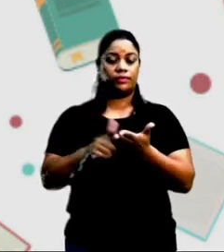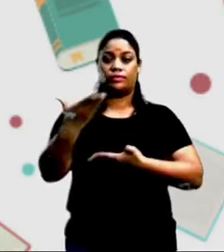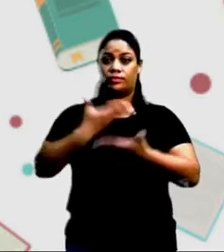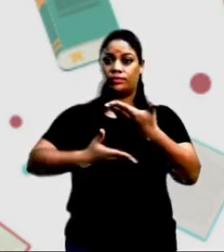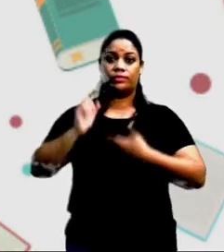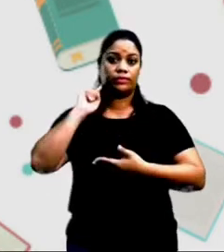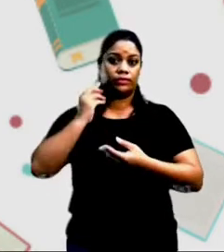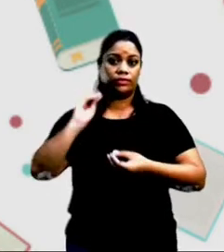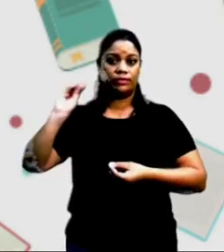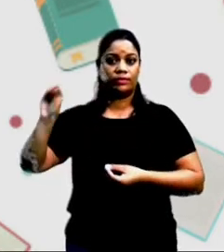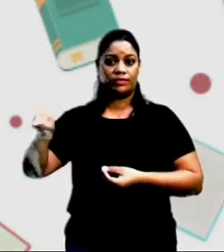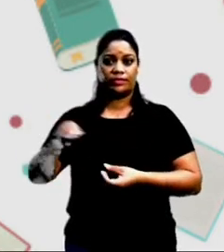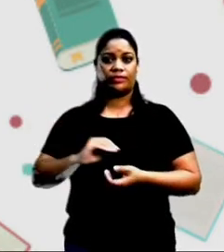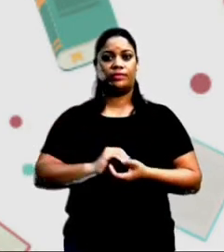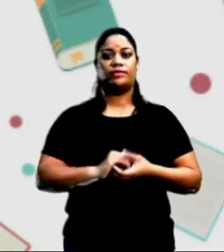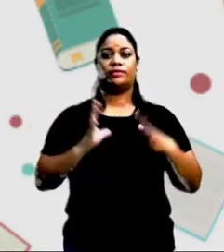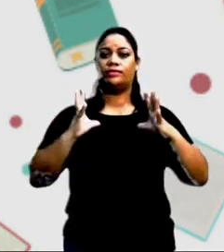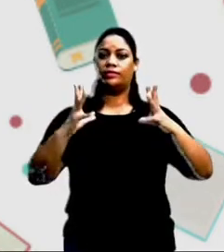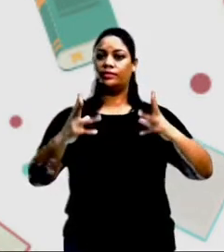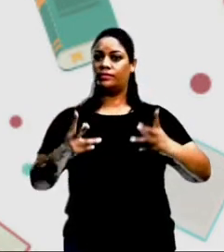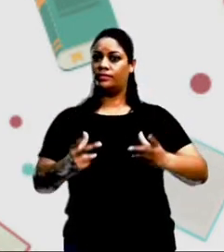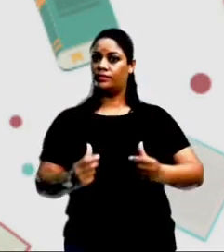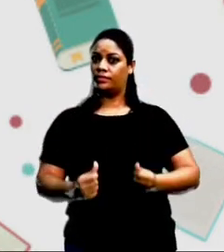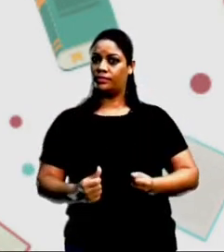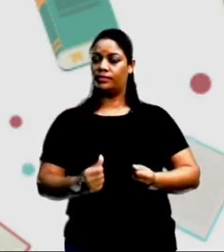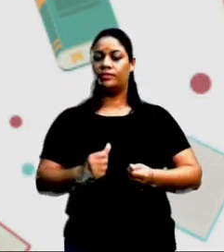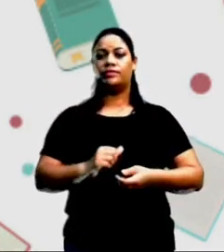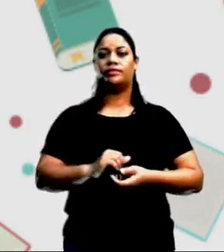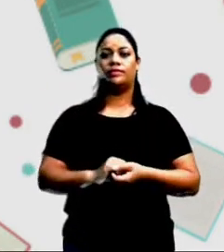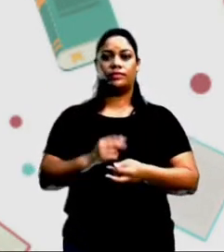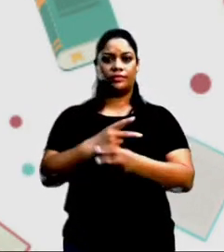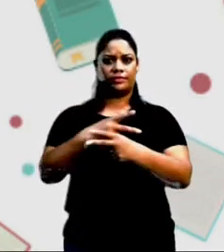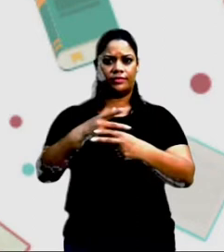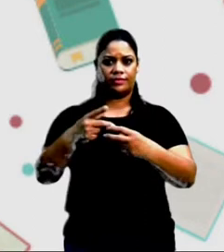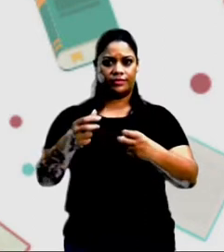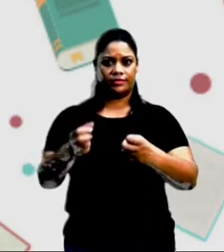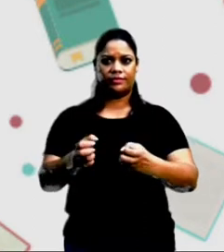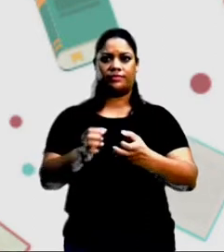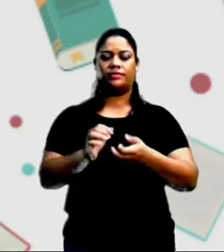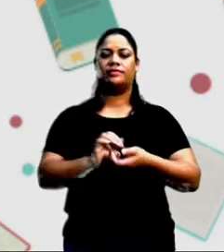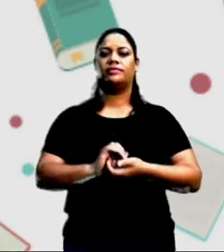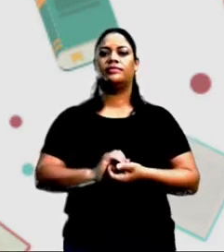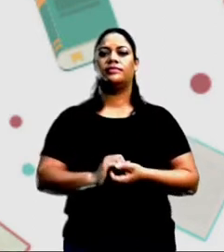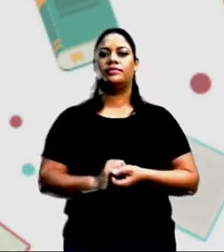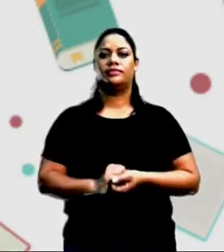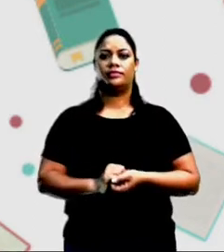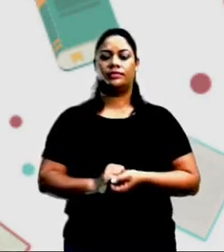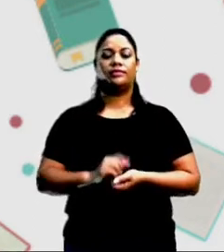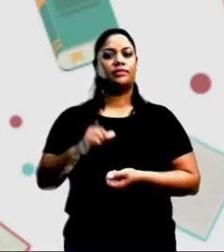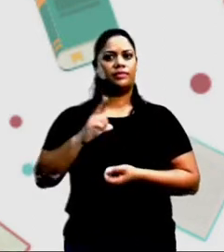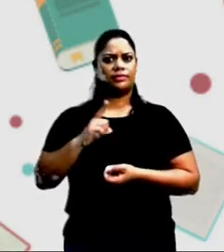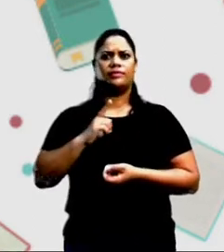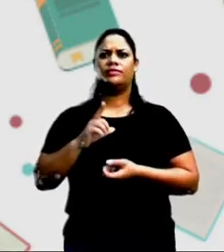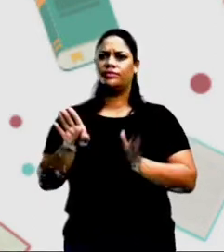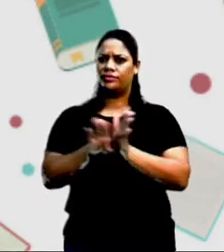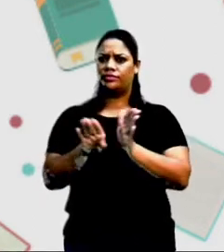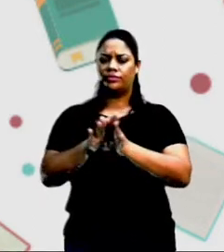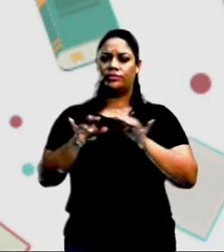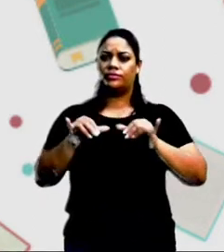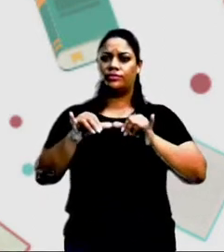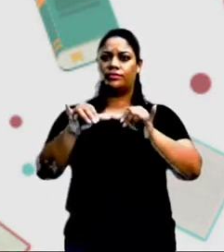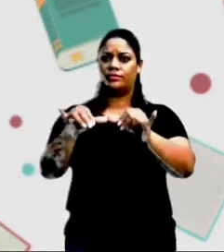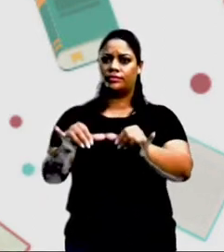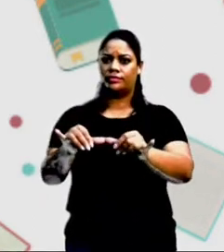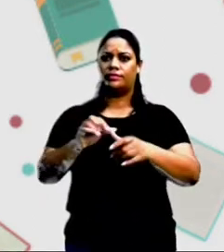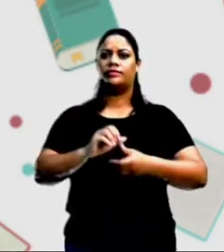lixo, limpar e desinfetar os objetos, né, que vêm do supermercado com